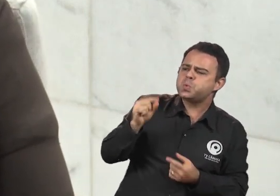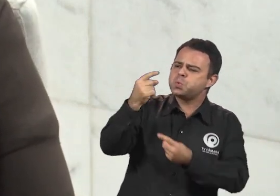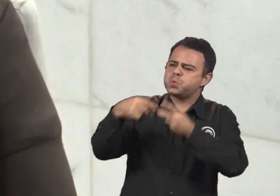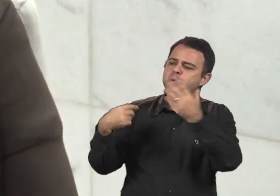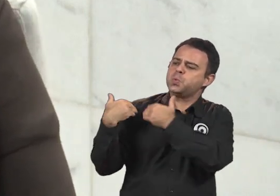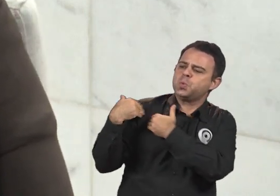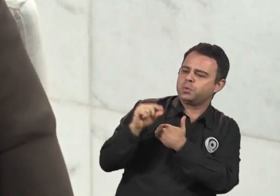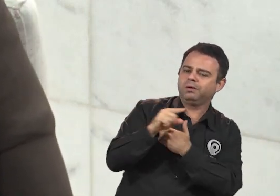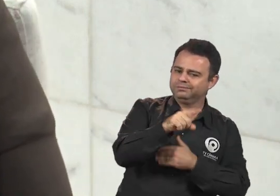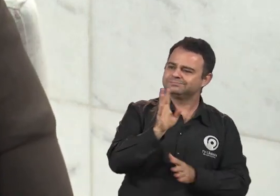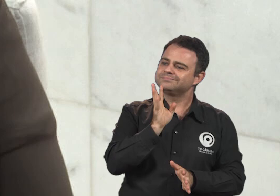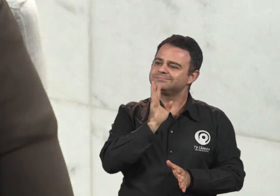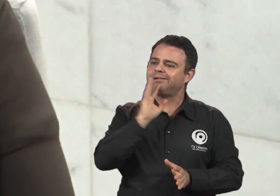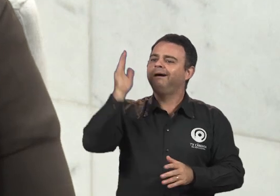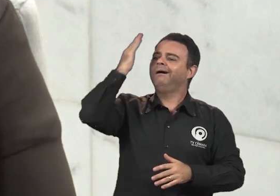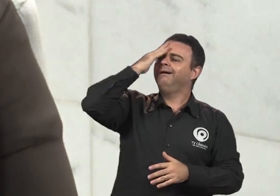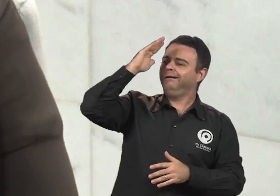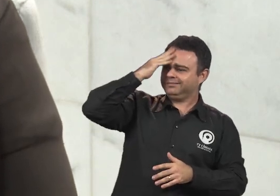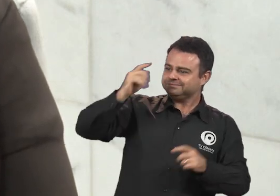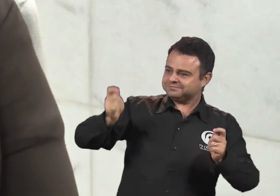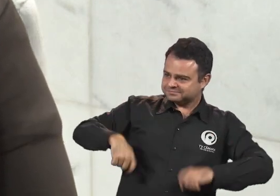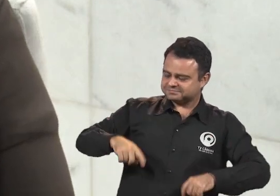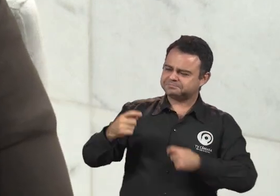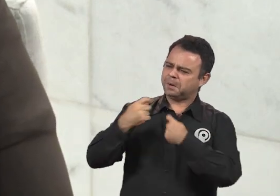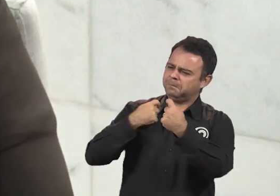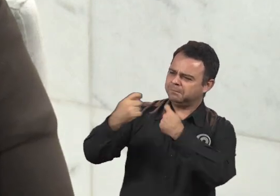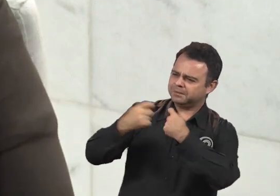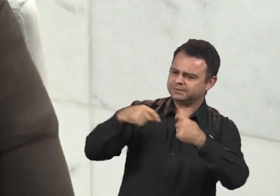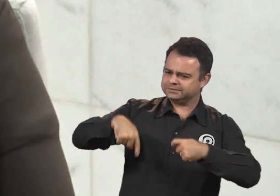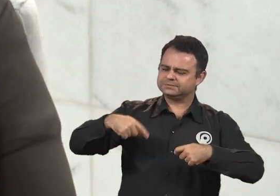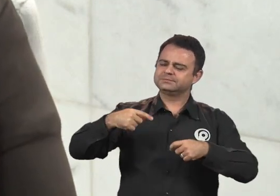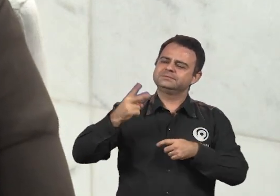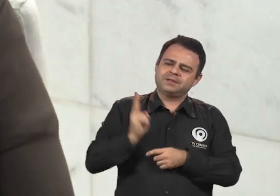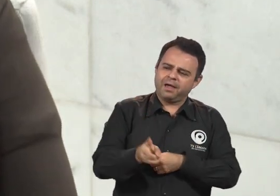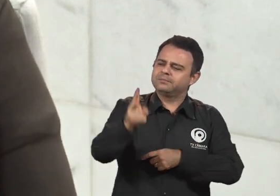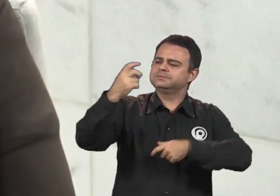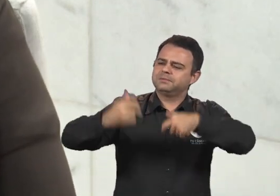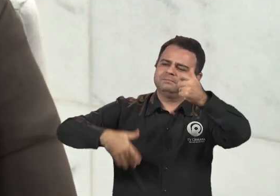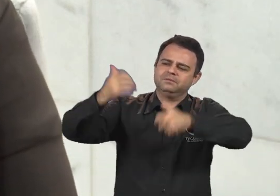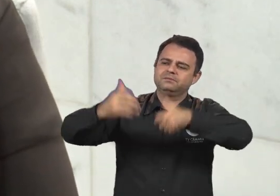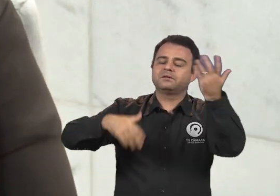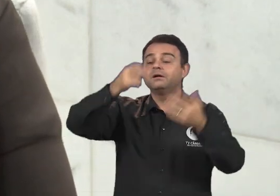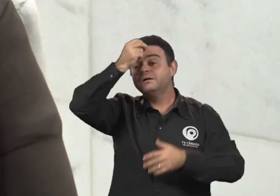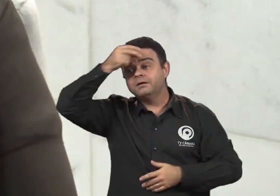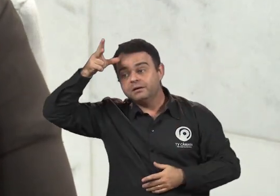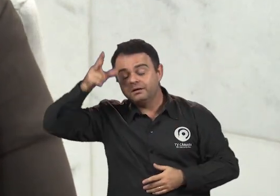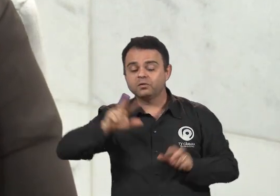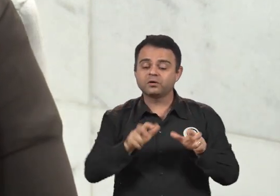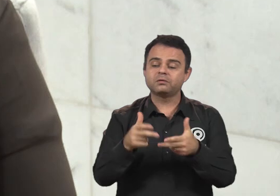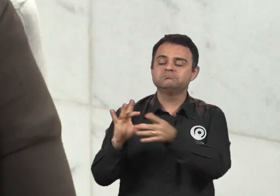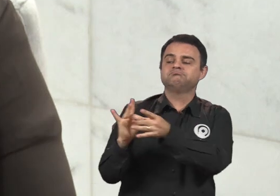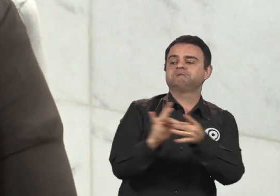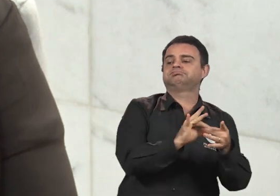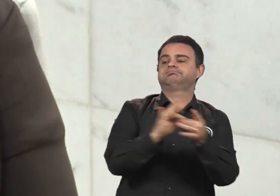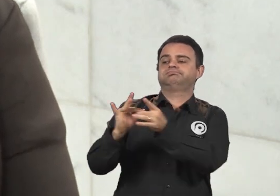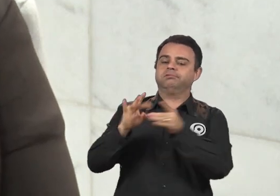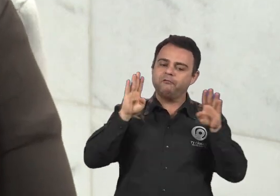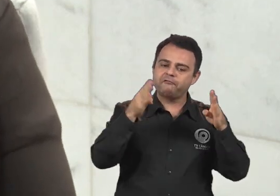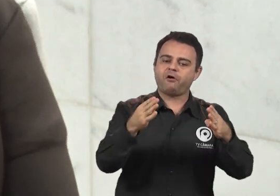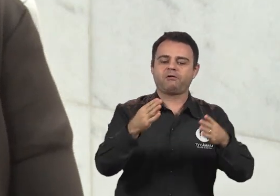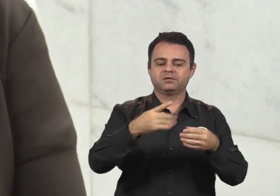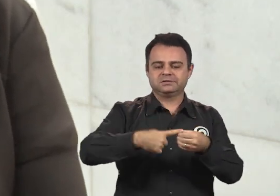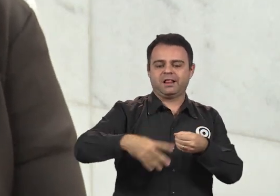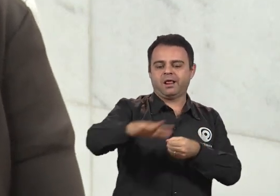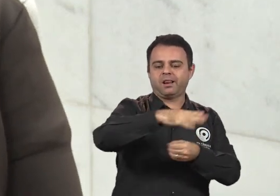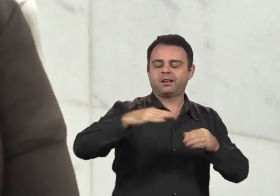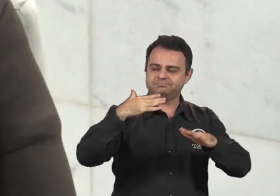gosta de reforçar aqui durante as nossas entrevistas, Poder Legislativo e Executivo devem trabalhar unidos, né, pelo desenvolvimento da cidade. Você